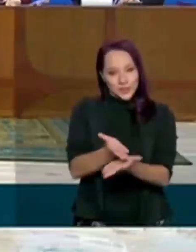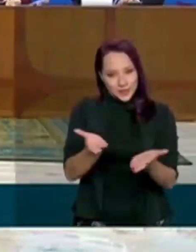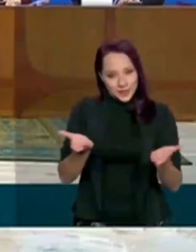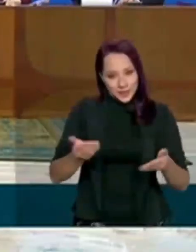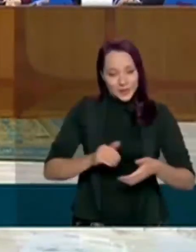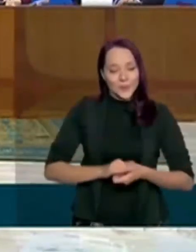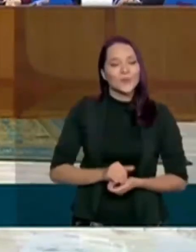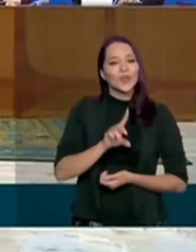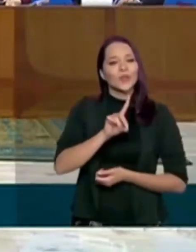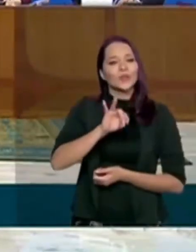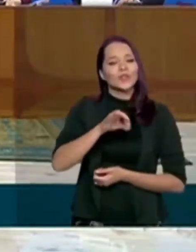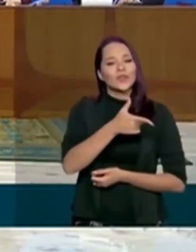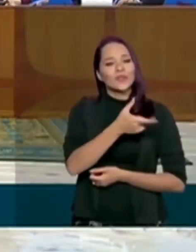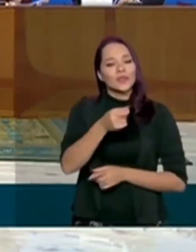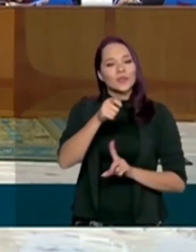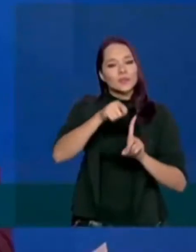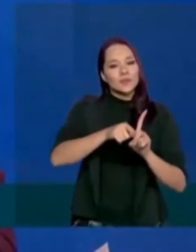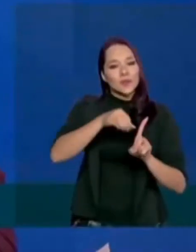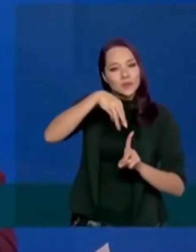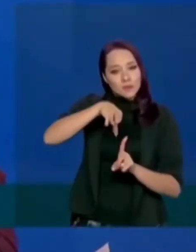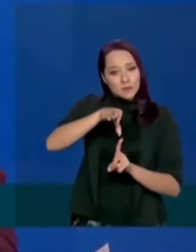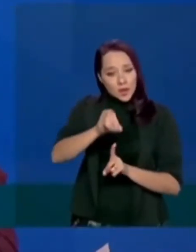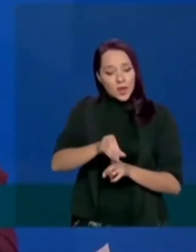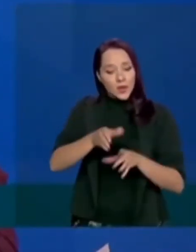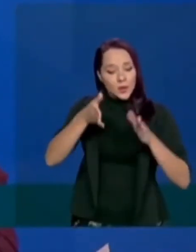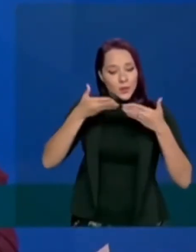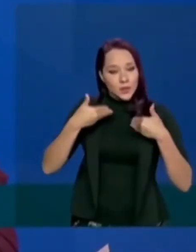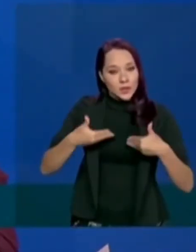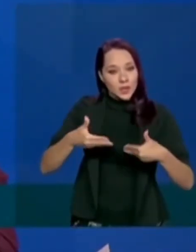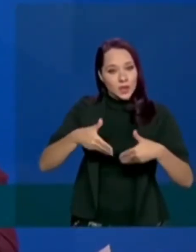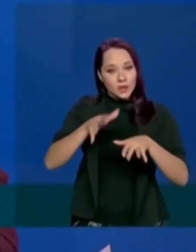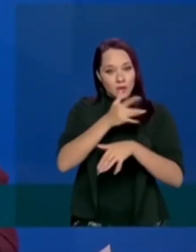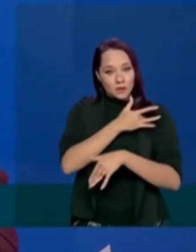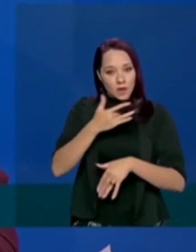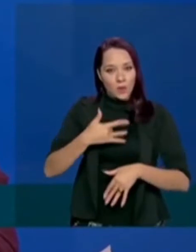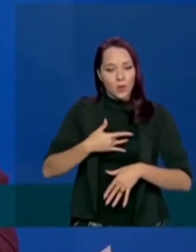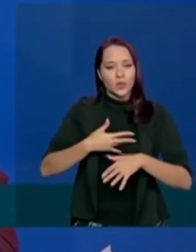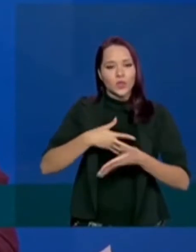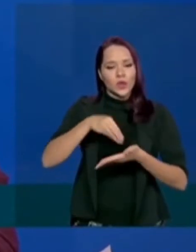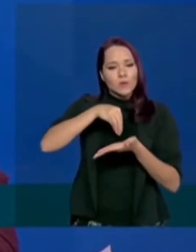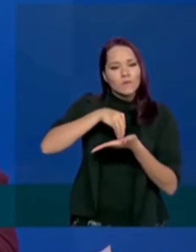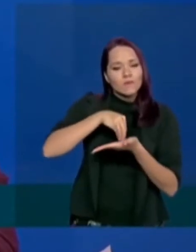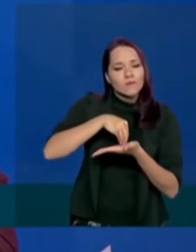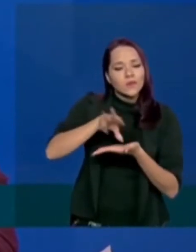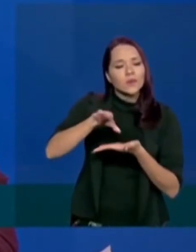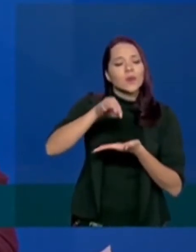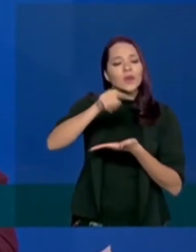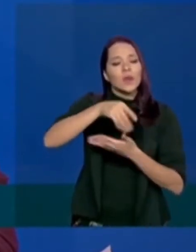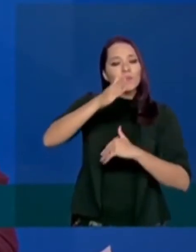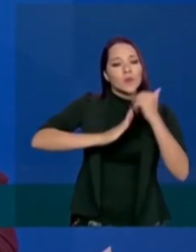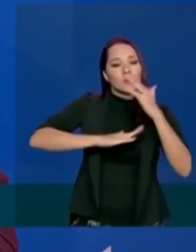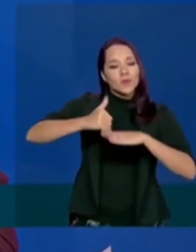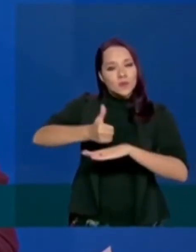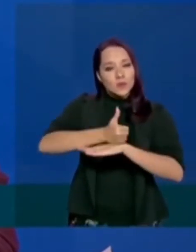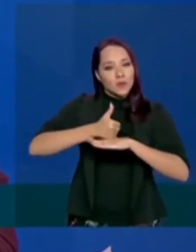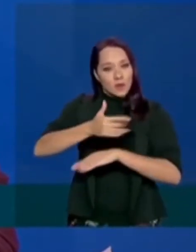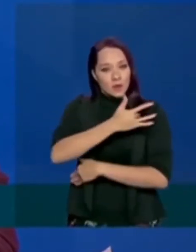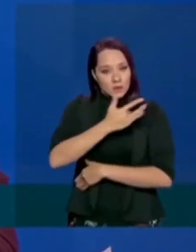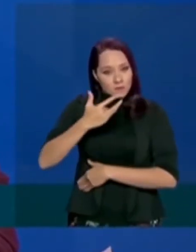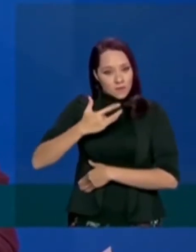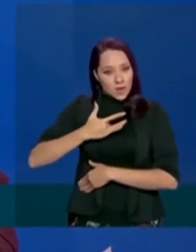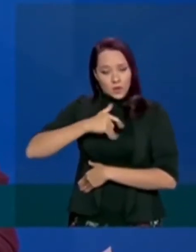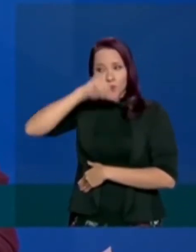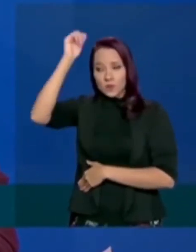No dia 20 de maio, o Ministério da Saúde publicou uma nota de orientação para que profissionais médicos no país